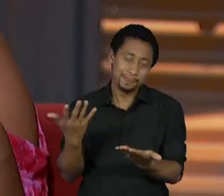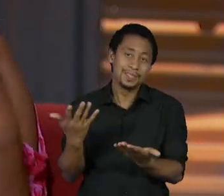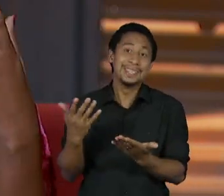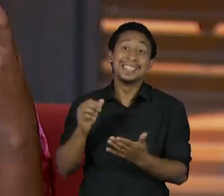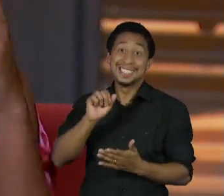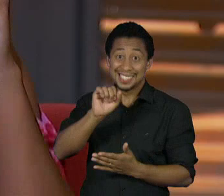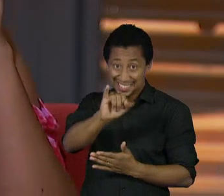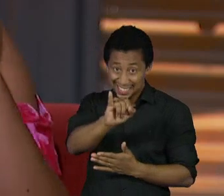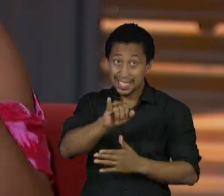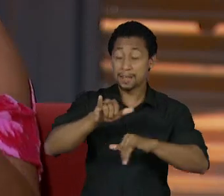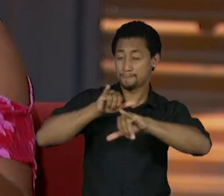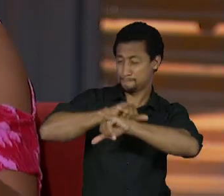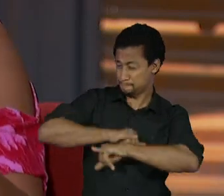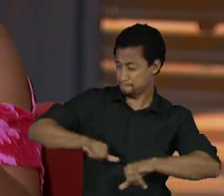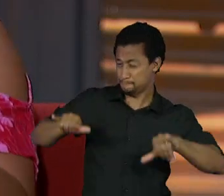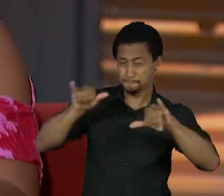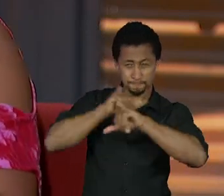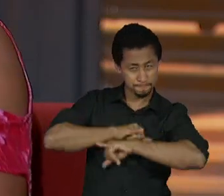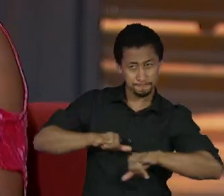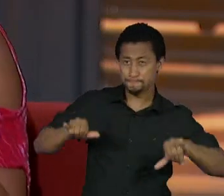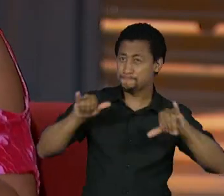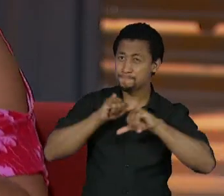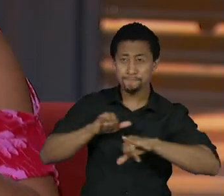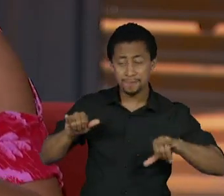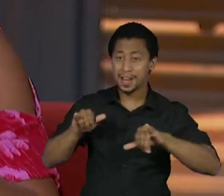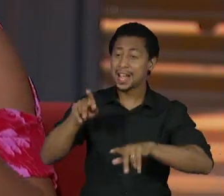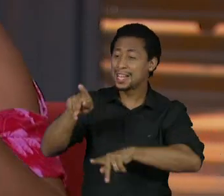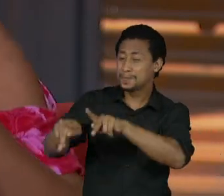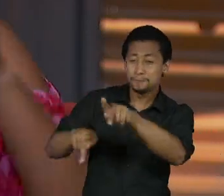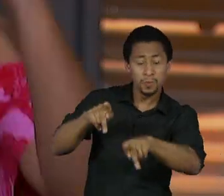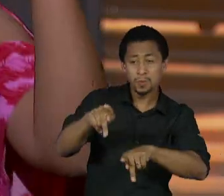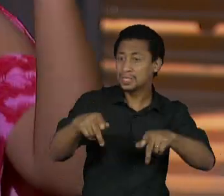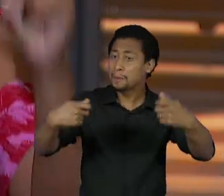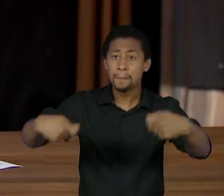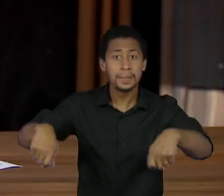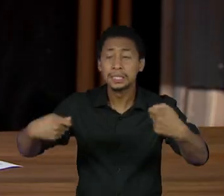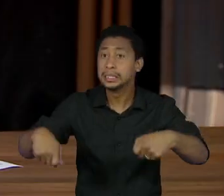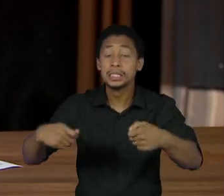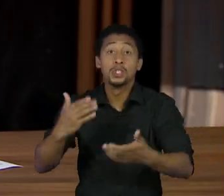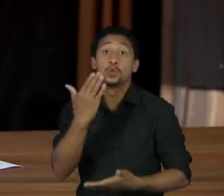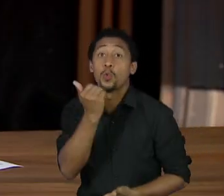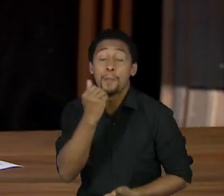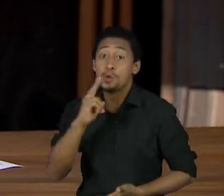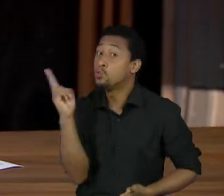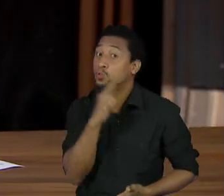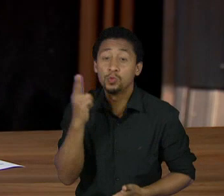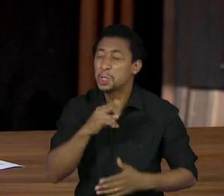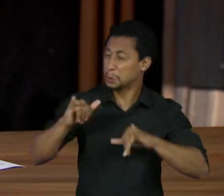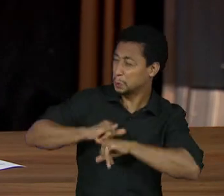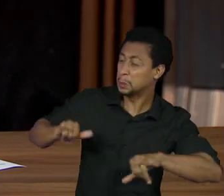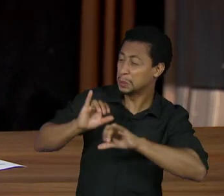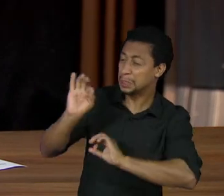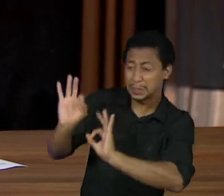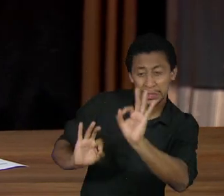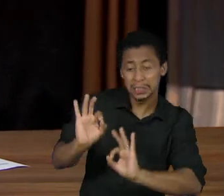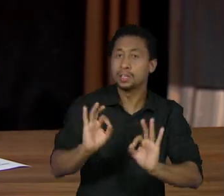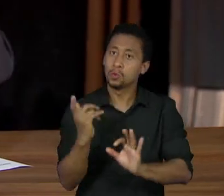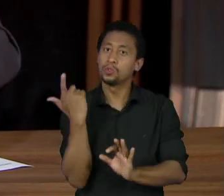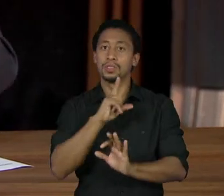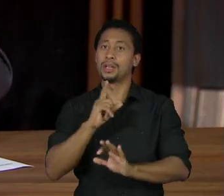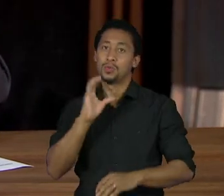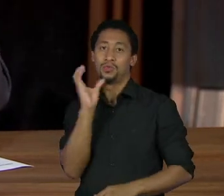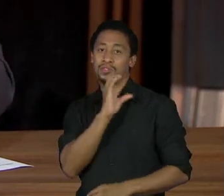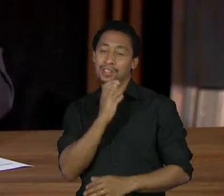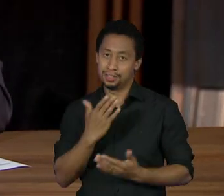com certeza é uma das coisas mais práticas, porque é isso, as pessoas estão passando fome, elas precisam de comida. Foi emergência, exato, né? A emergência. Vamos falar como é que você se